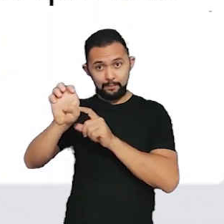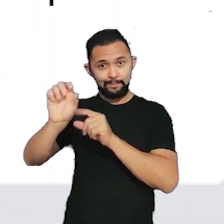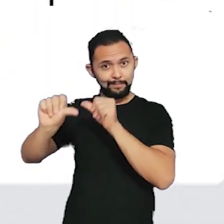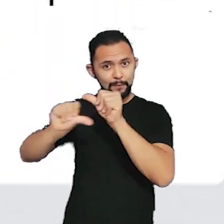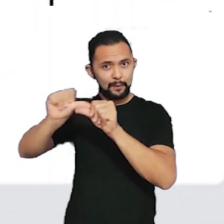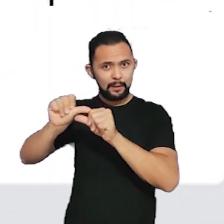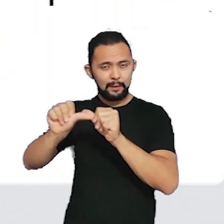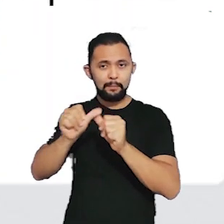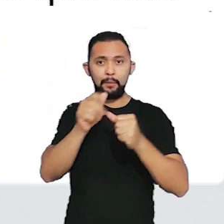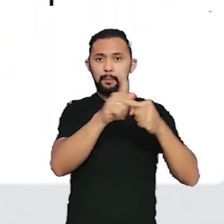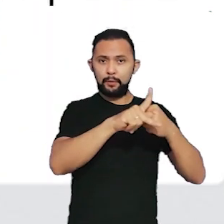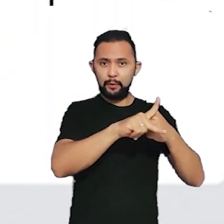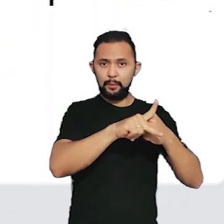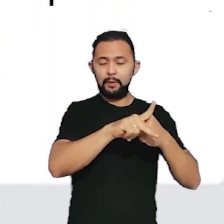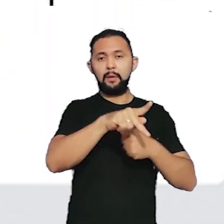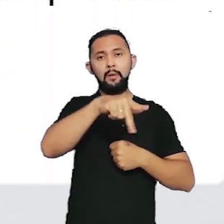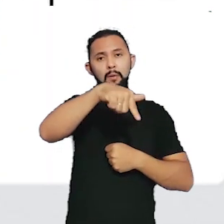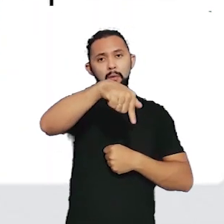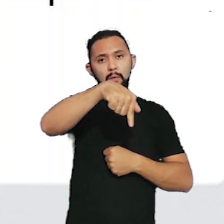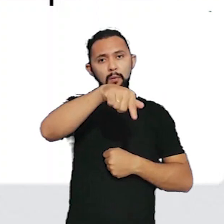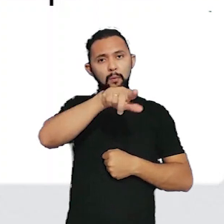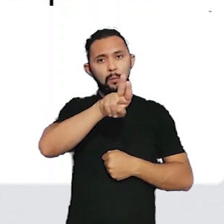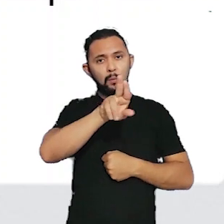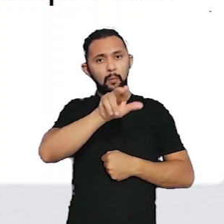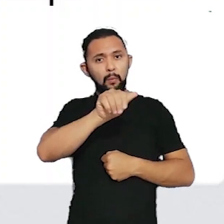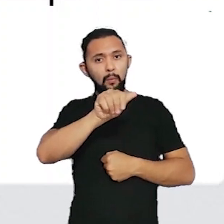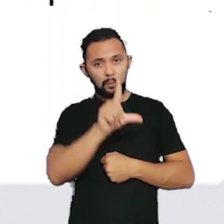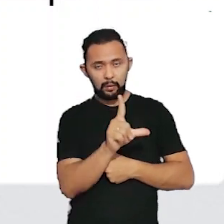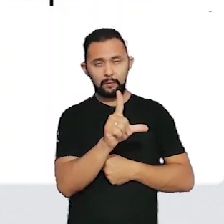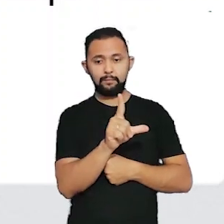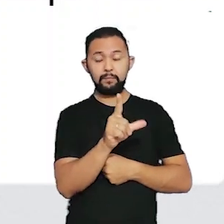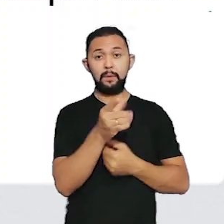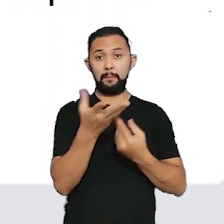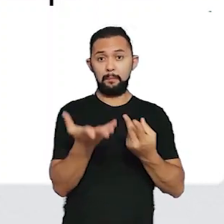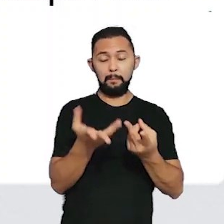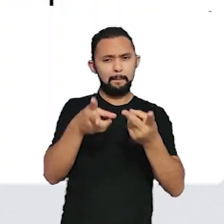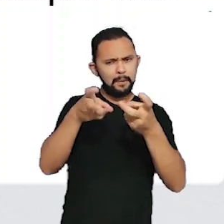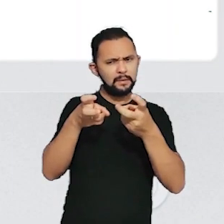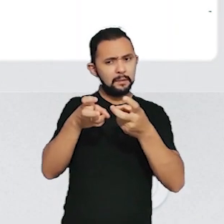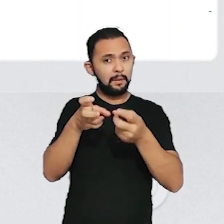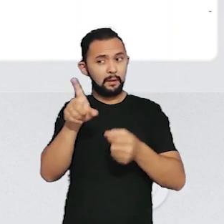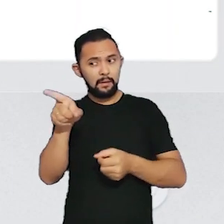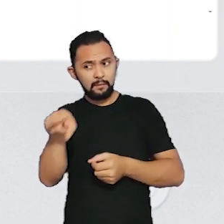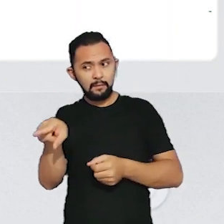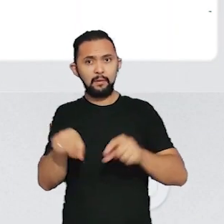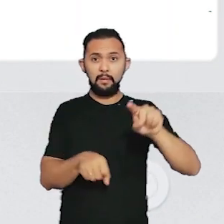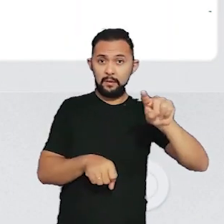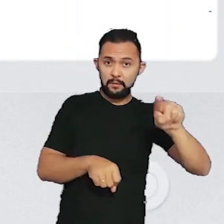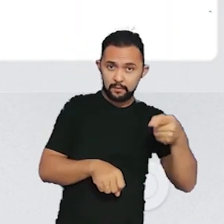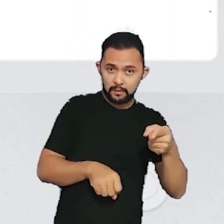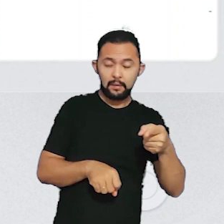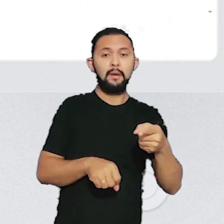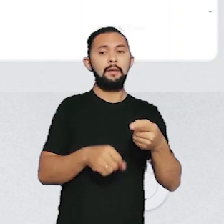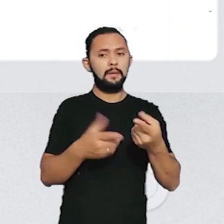adjetiva. E ela é explicativa porque ela veio isolada, que ela veio separada entre vírgulas, tá? Então, todas